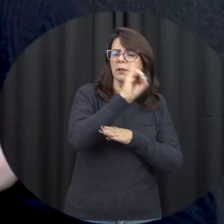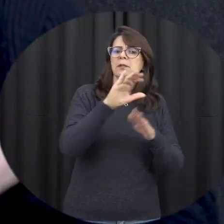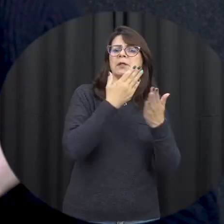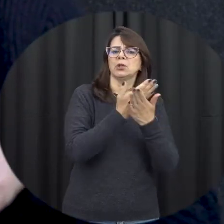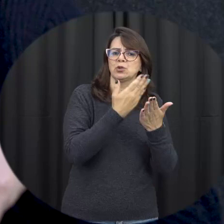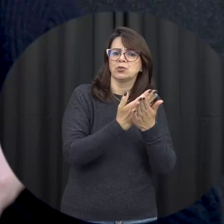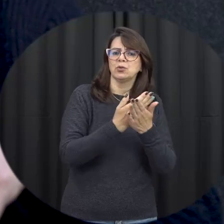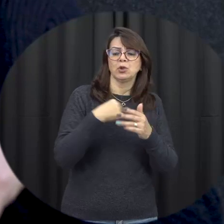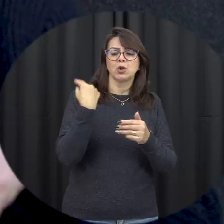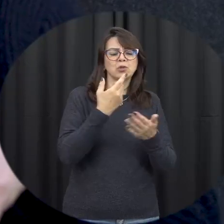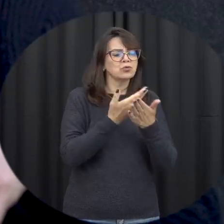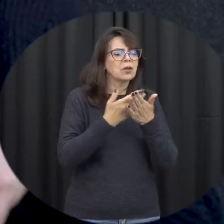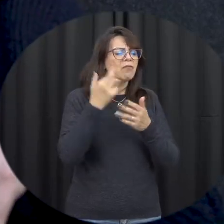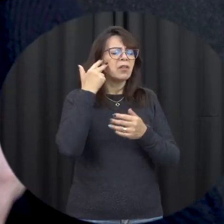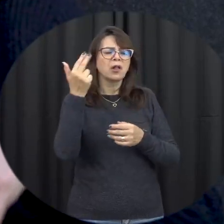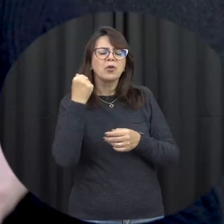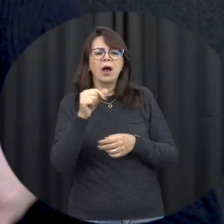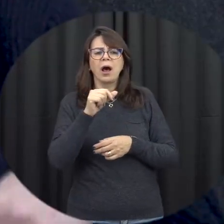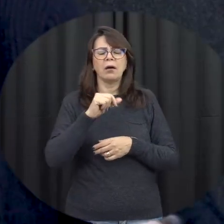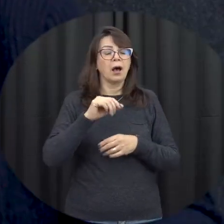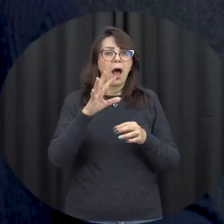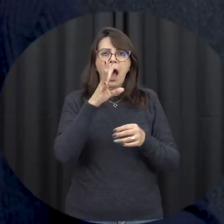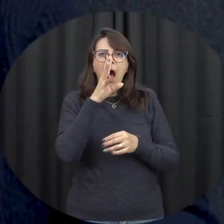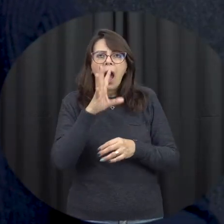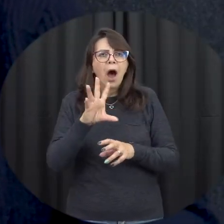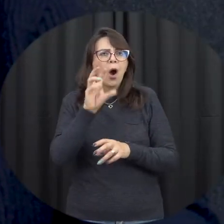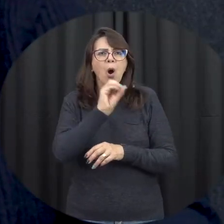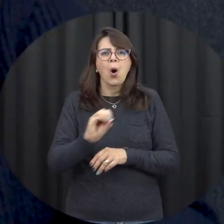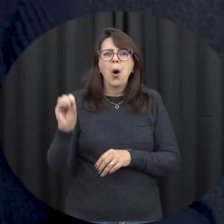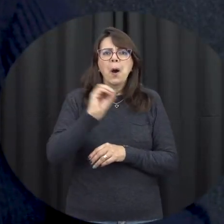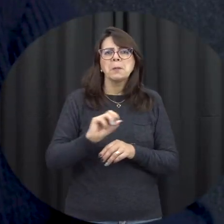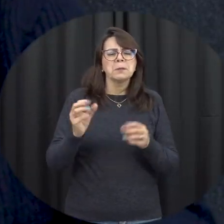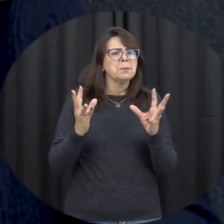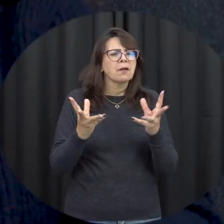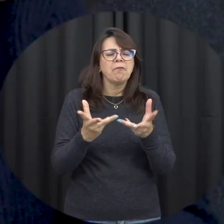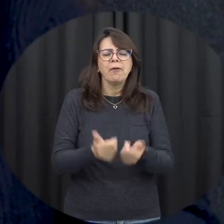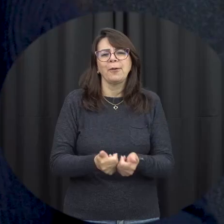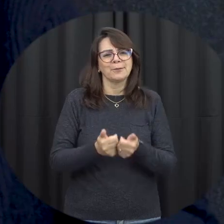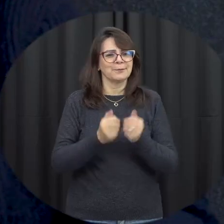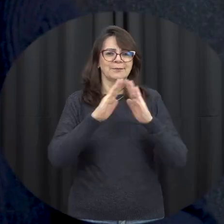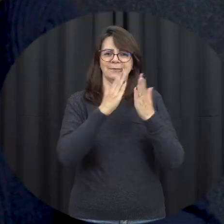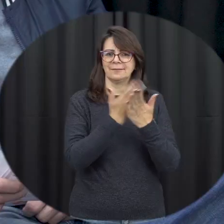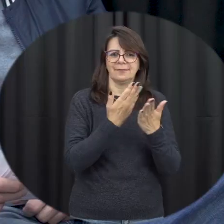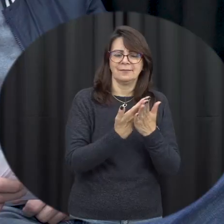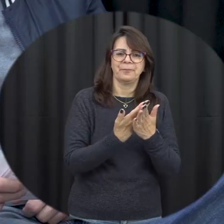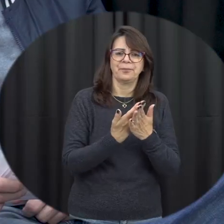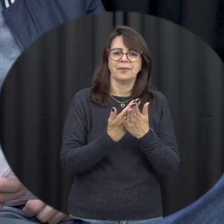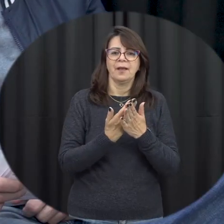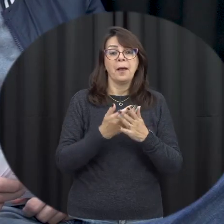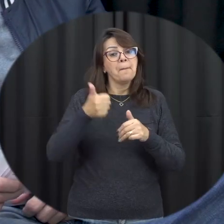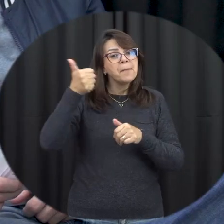estudava meio que naturalmente, achava o melhor, o máximo. Então, isso foi sendo a primeira trajetória na